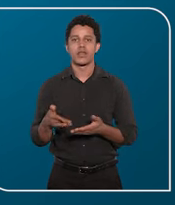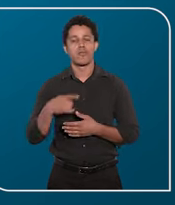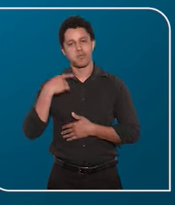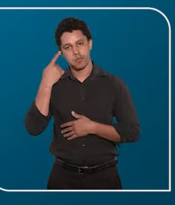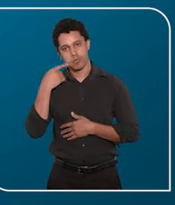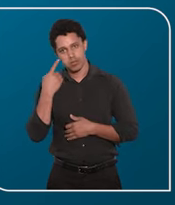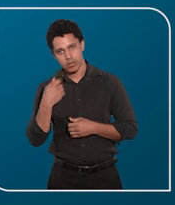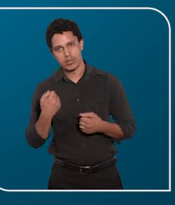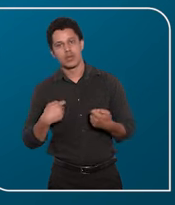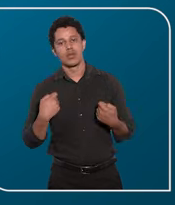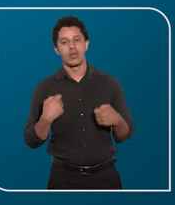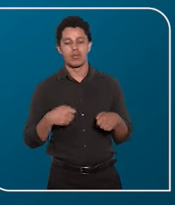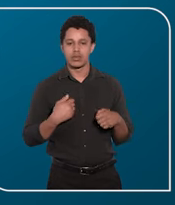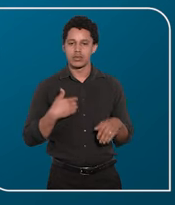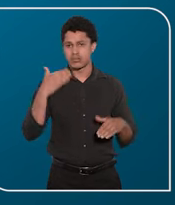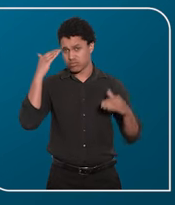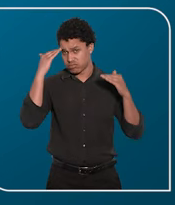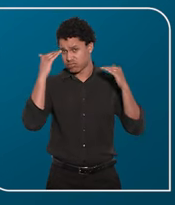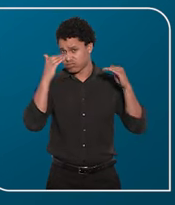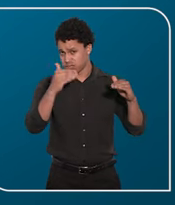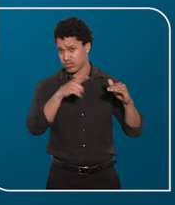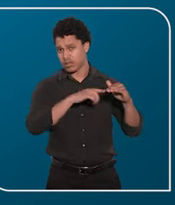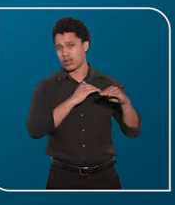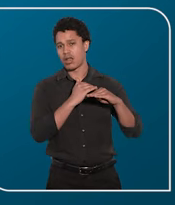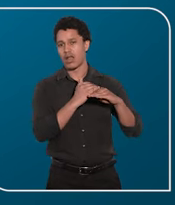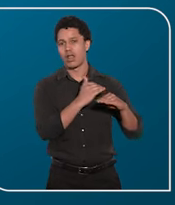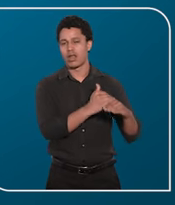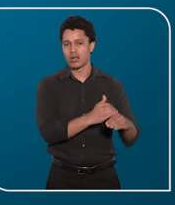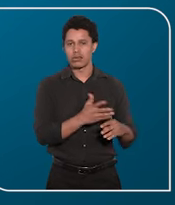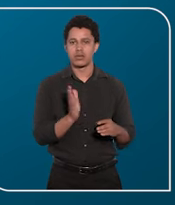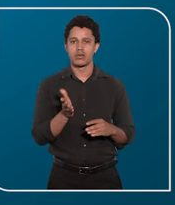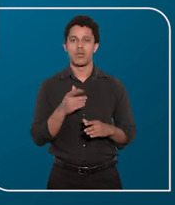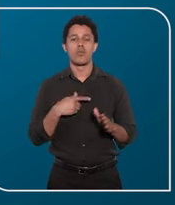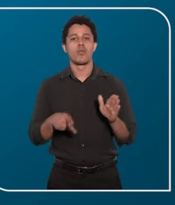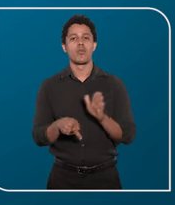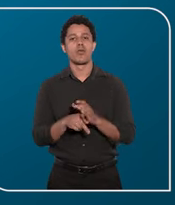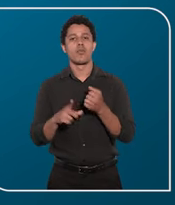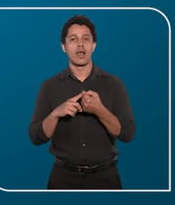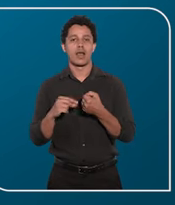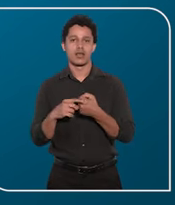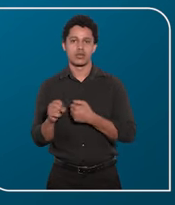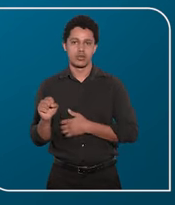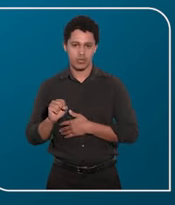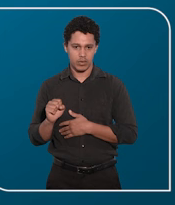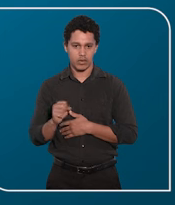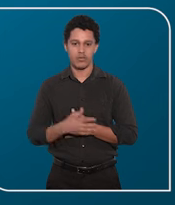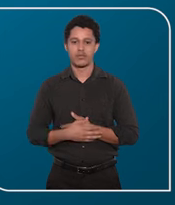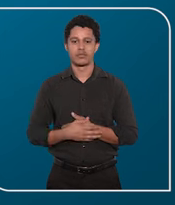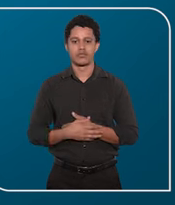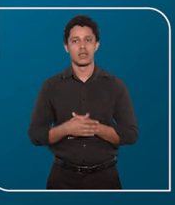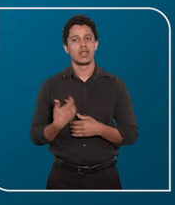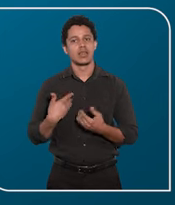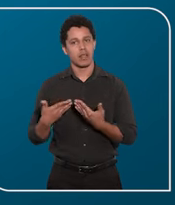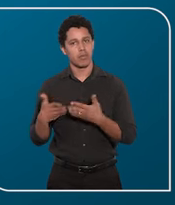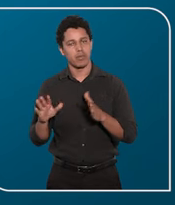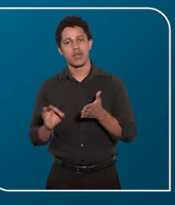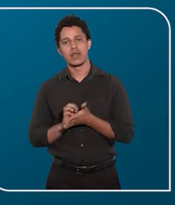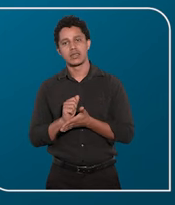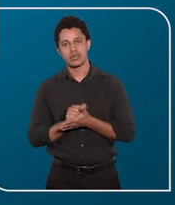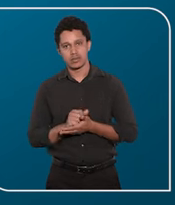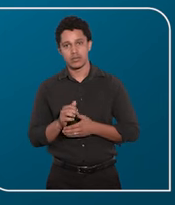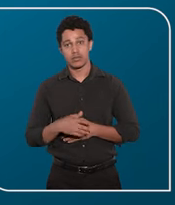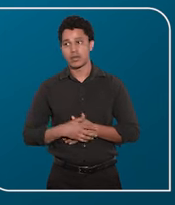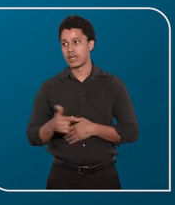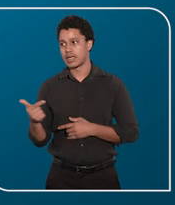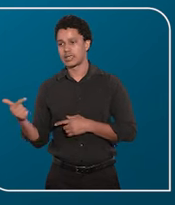aquelas condições, aqueles requisitos estabelecidos no artigo 8º e ter deferido a inscrição. E aí vem a tua segunda parte